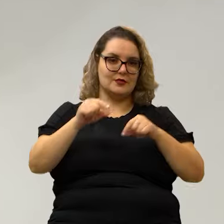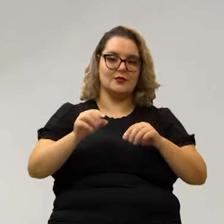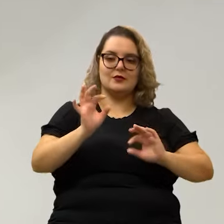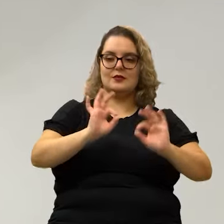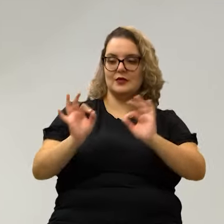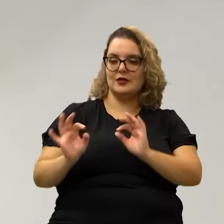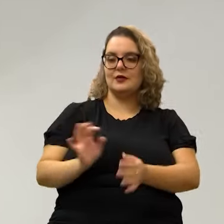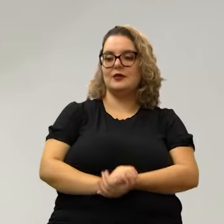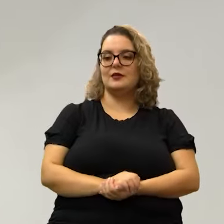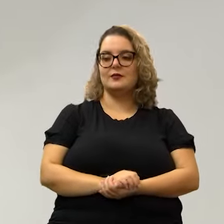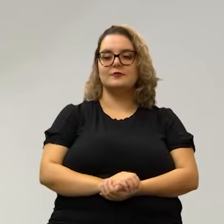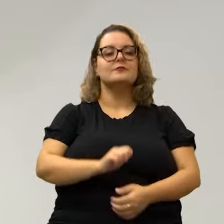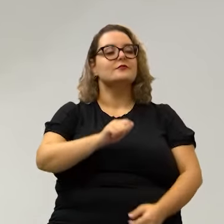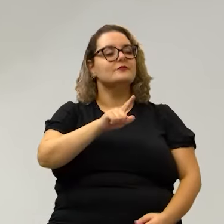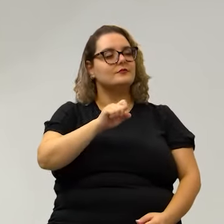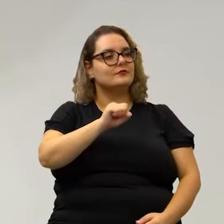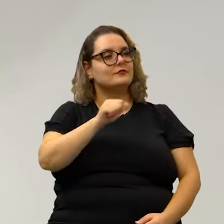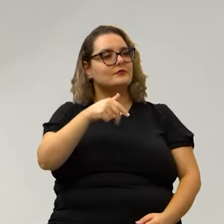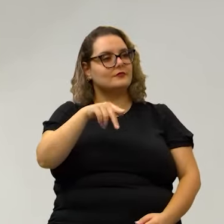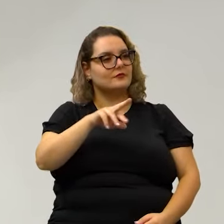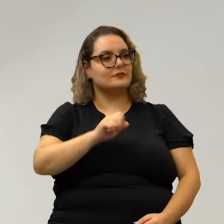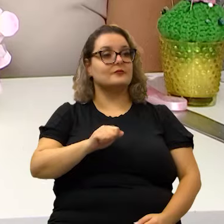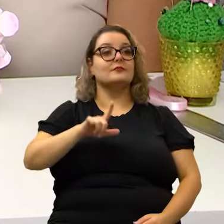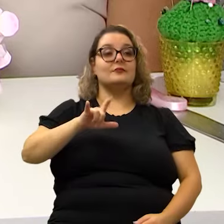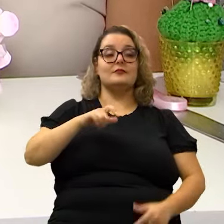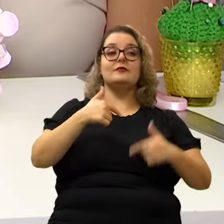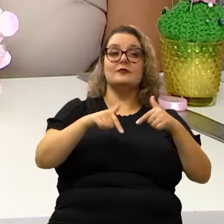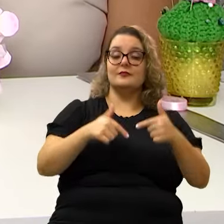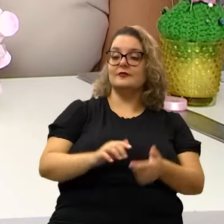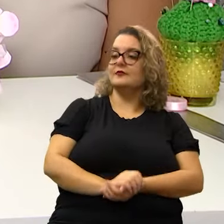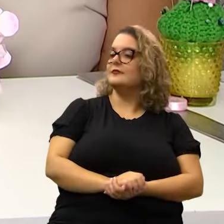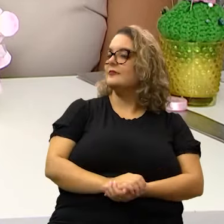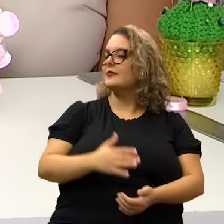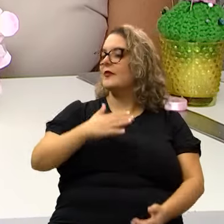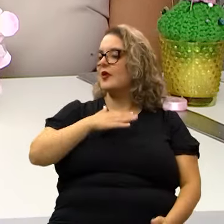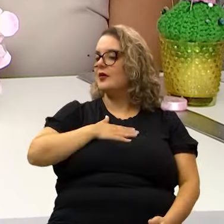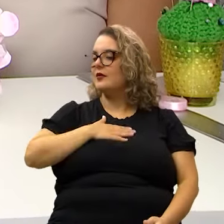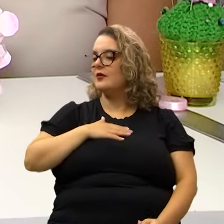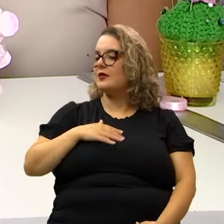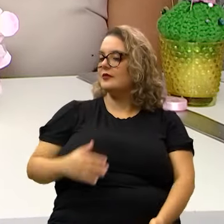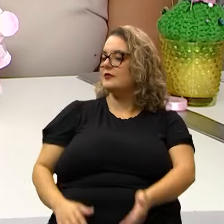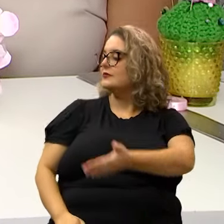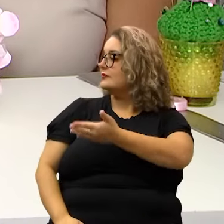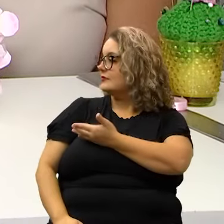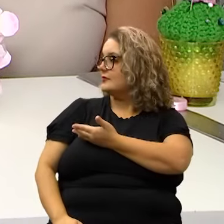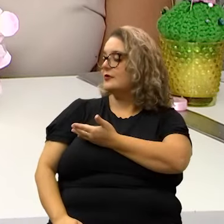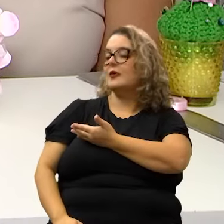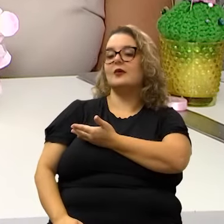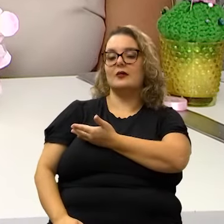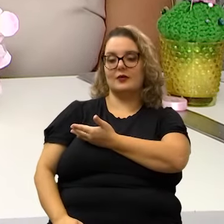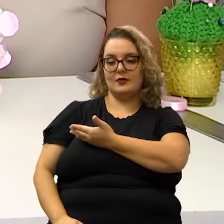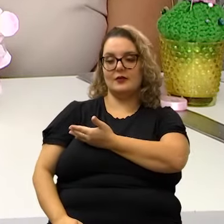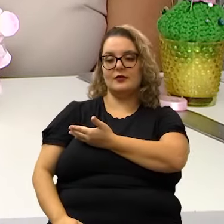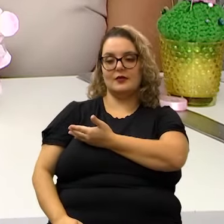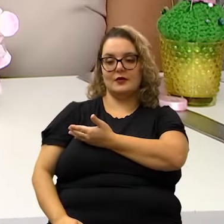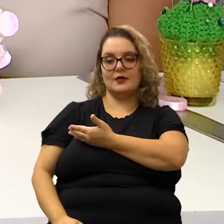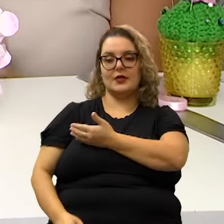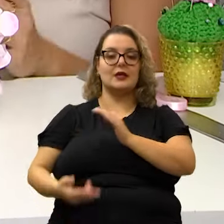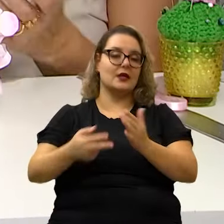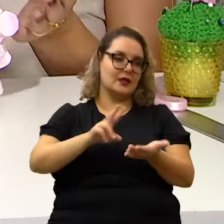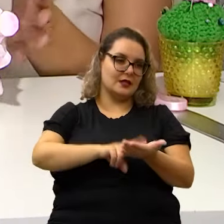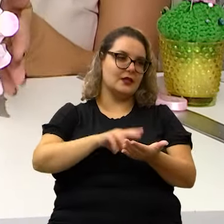decoração. Alessandra, passa o seu Instagram de trabalho. O meu Instagram é Look From Heart, que é o olhar do coração, que é